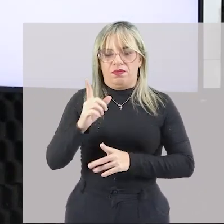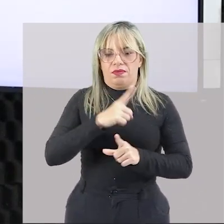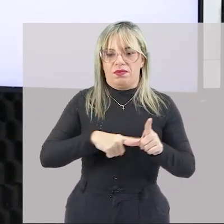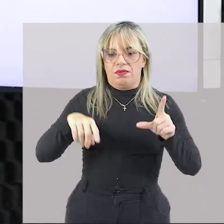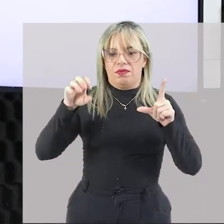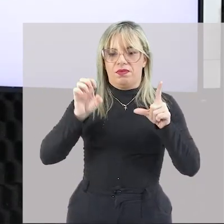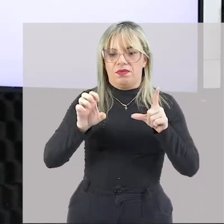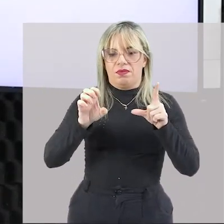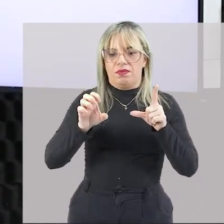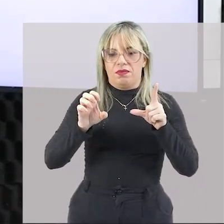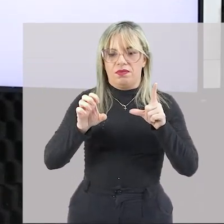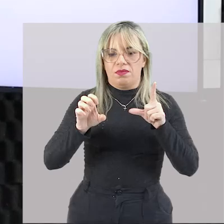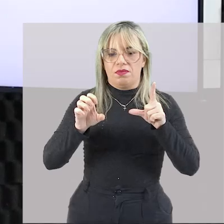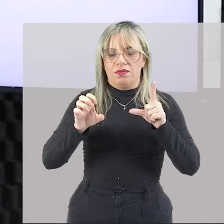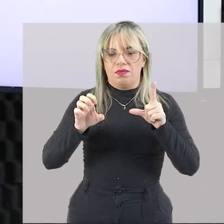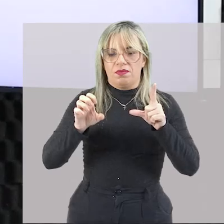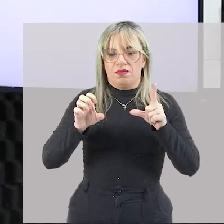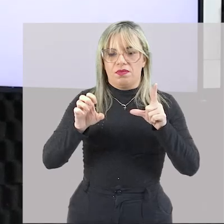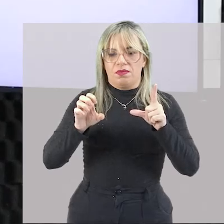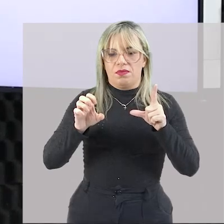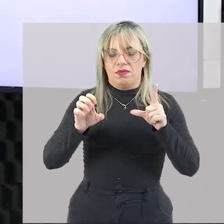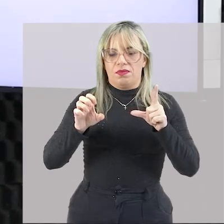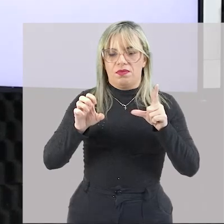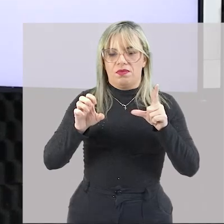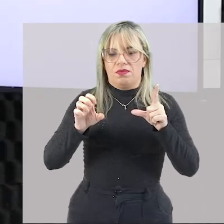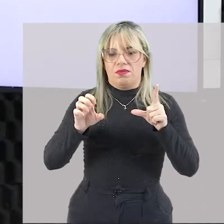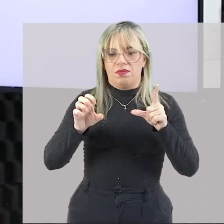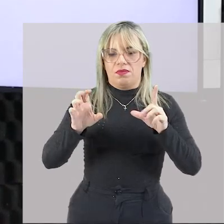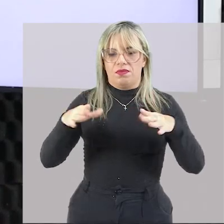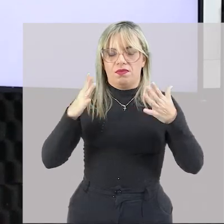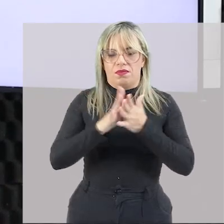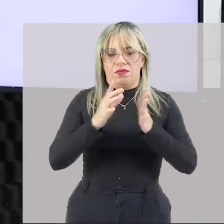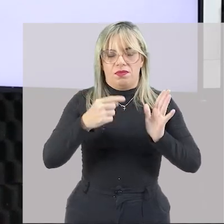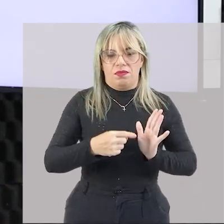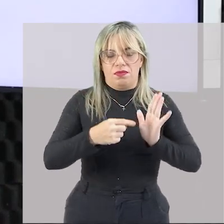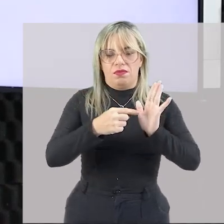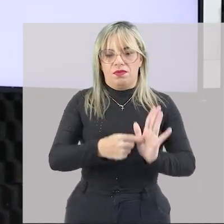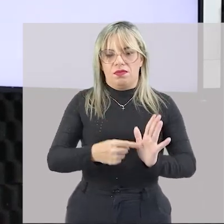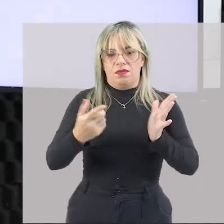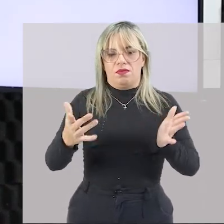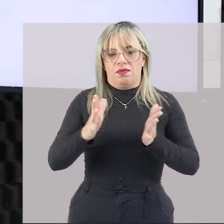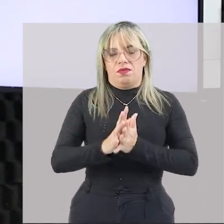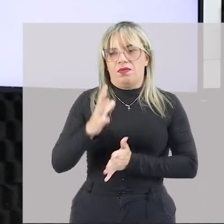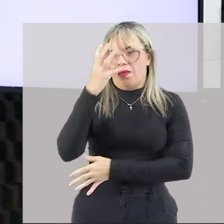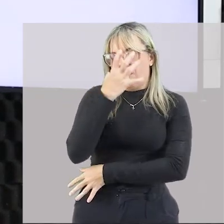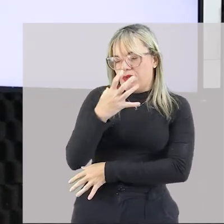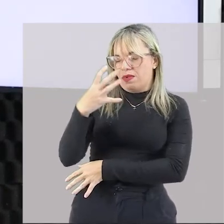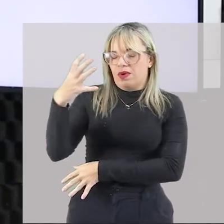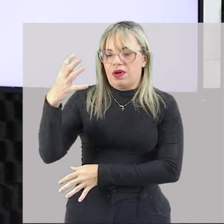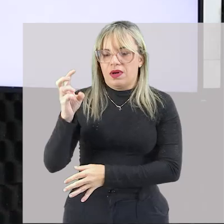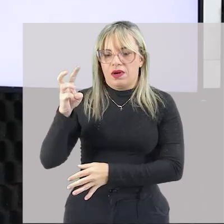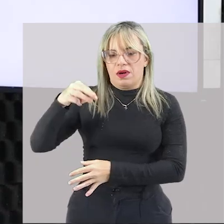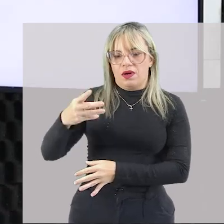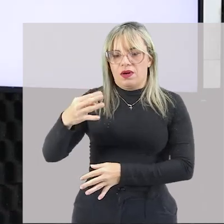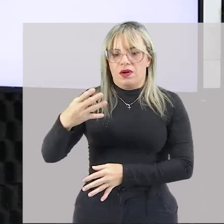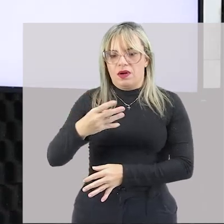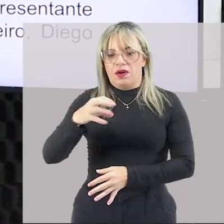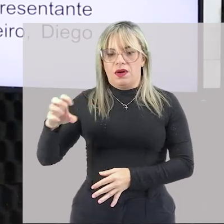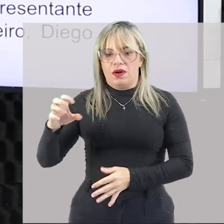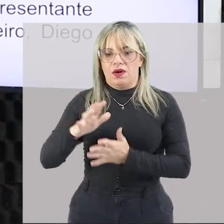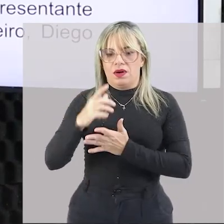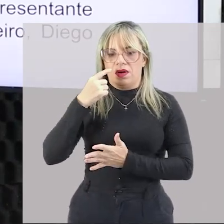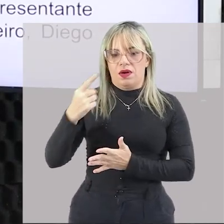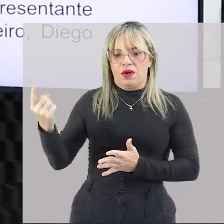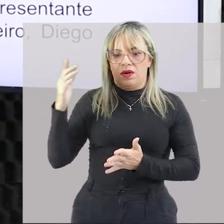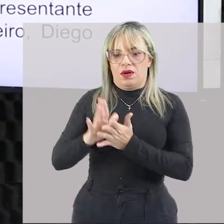Magritte, René Magritte, representante do surrealismo, os amantes de Magritte. Eu vou mostrar aqui, os amantes de Magritte, o retrato